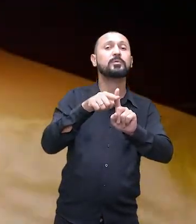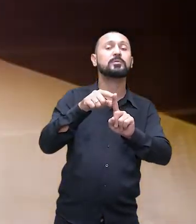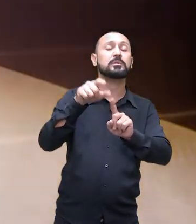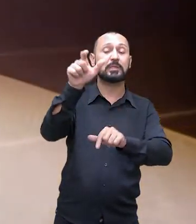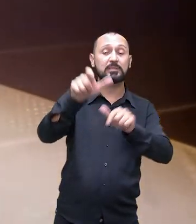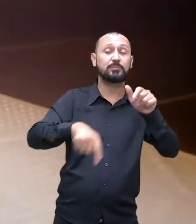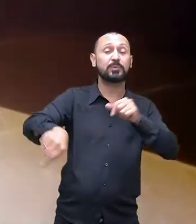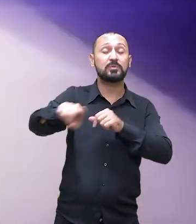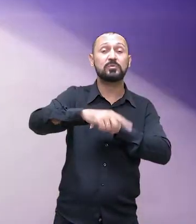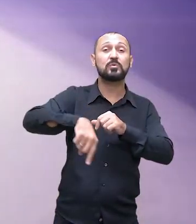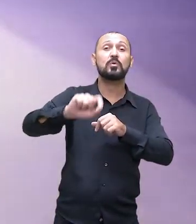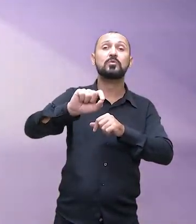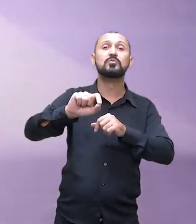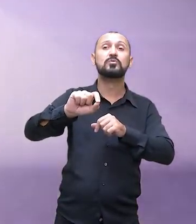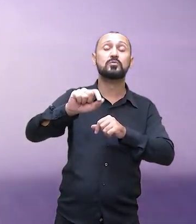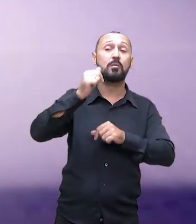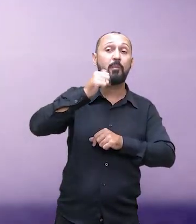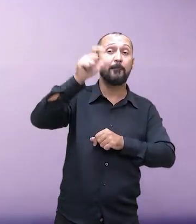sua trajetória.